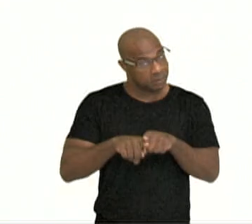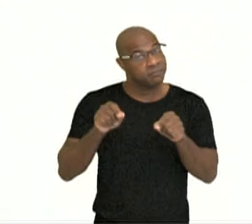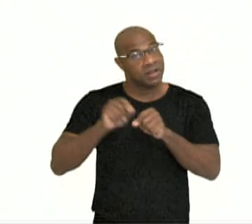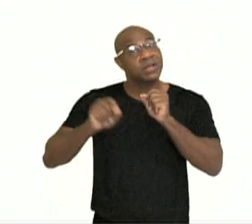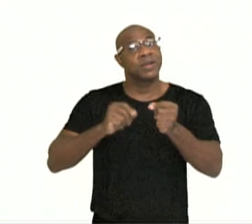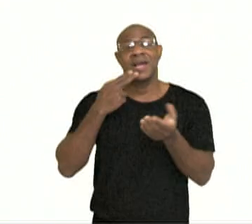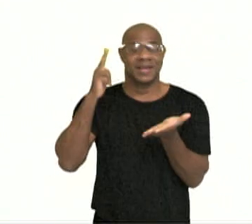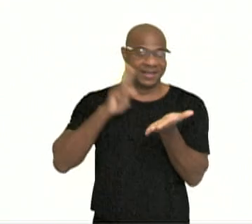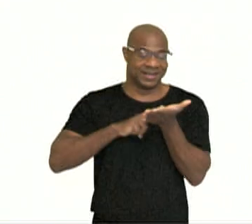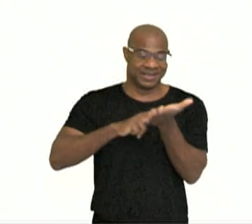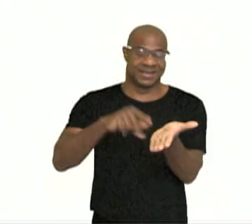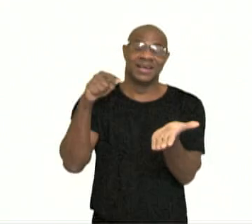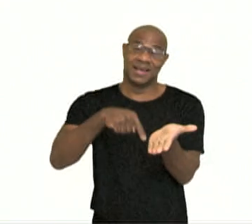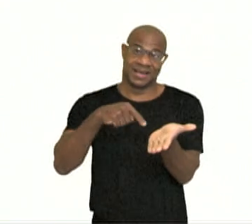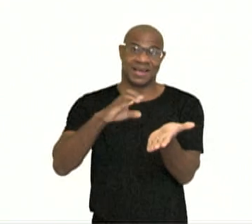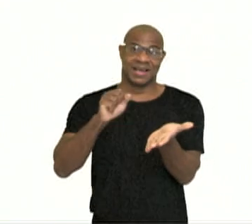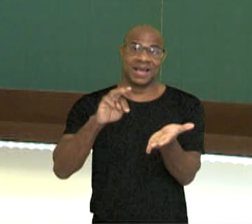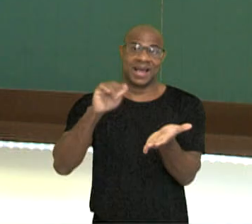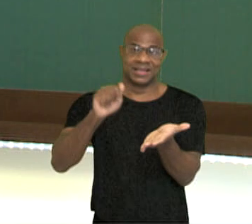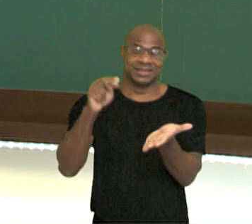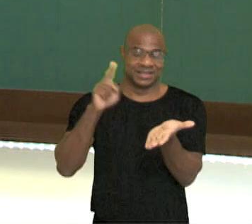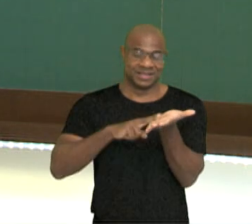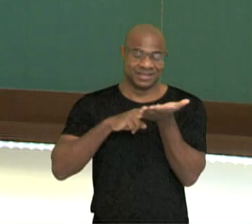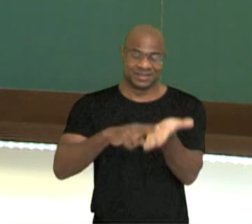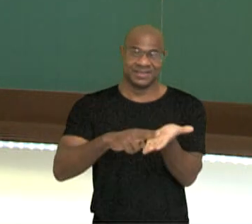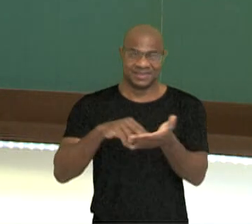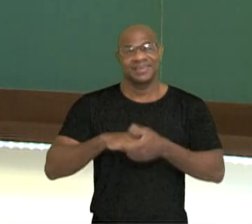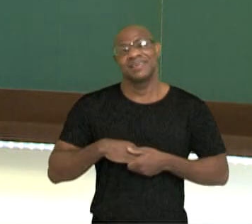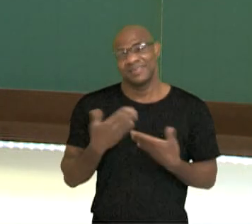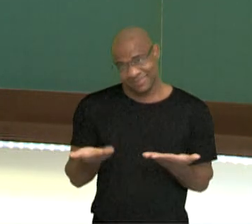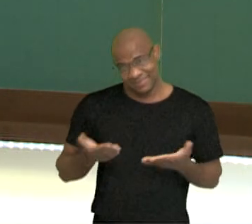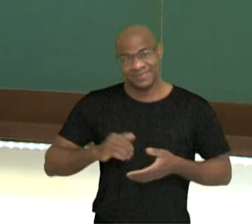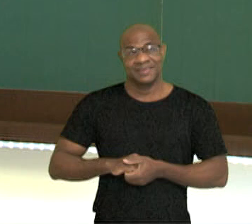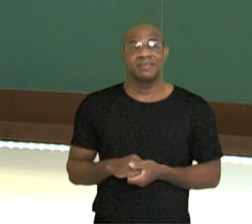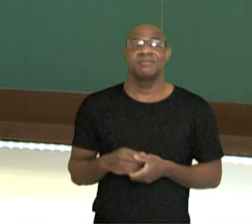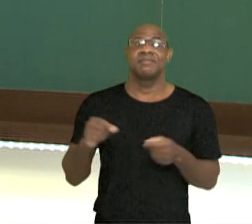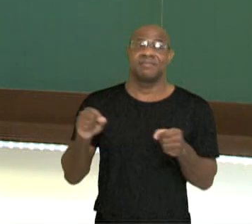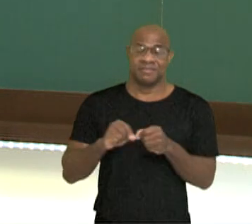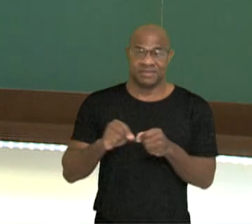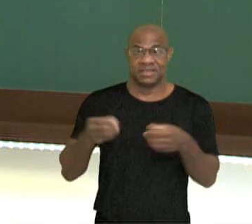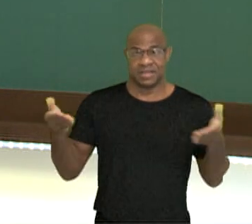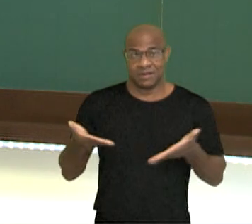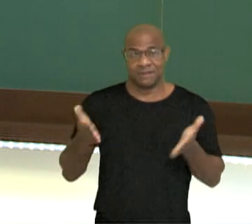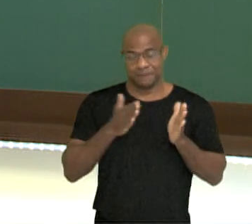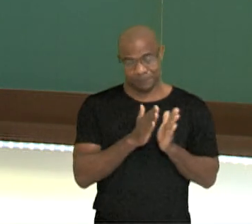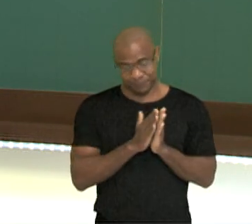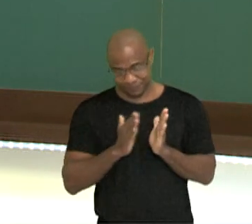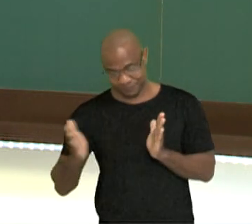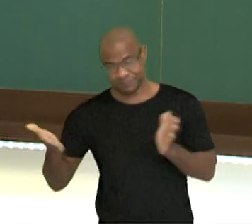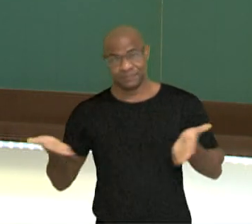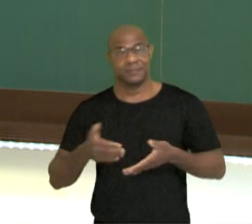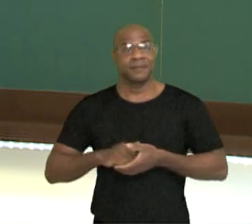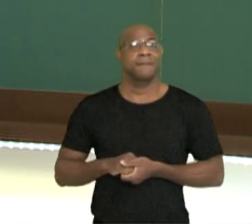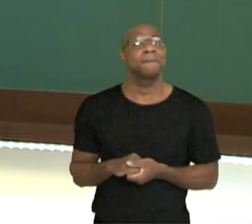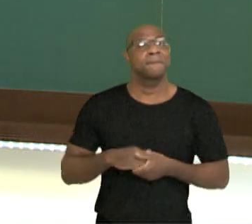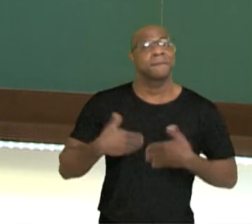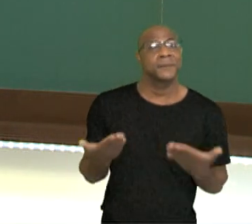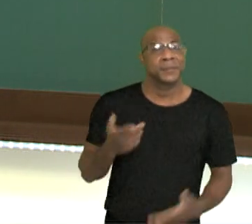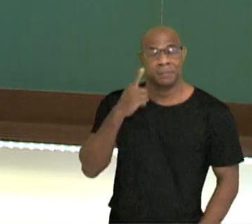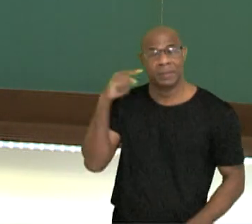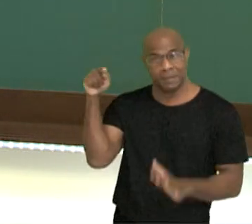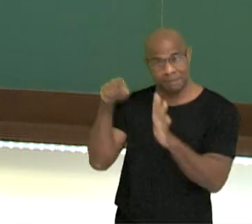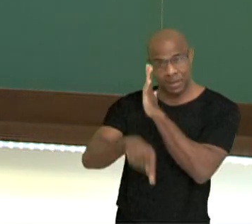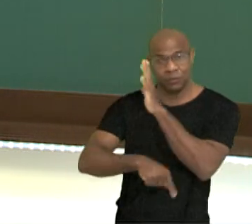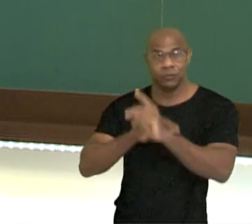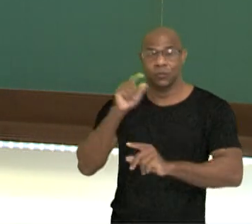né? Talvez alguns de vocês nunca tenham passado por essa experiência. A gente vai fazer isso ao longo da nossa aula. Bom, as